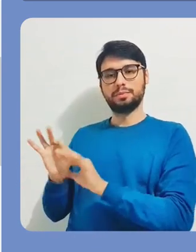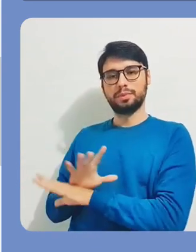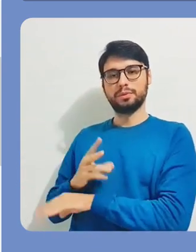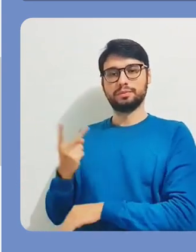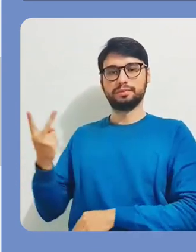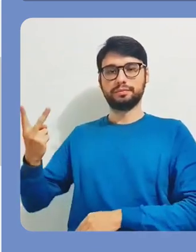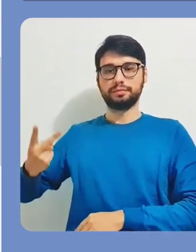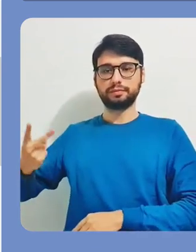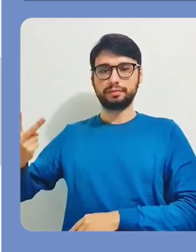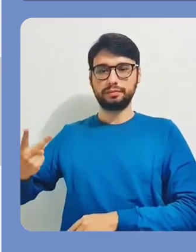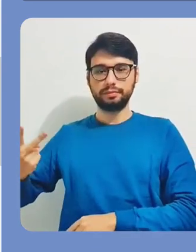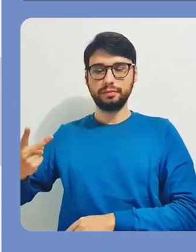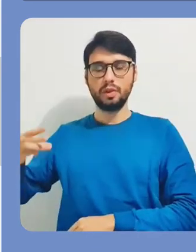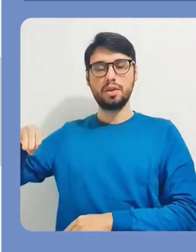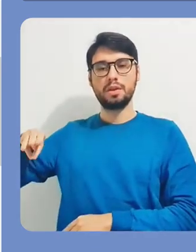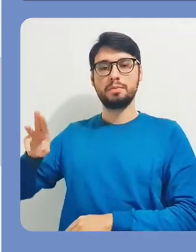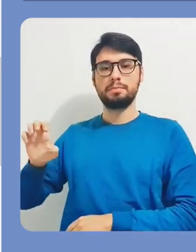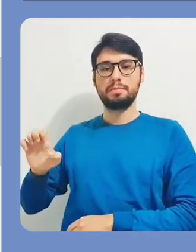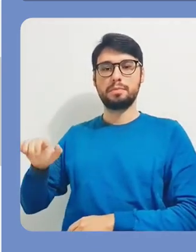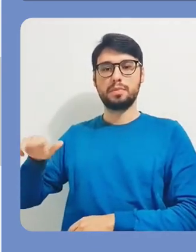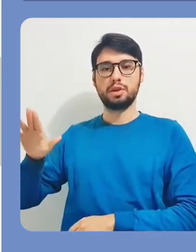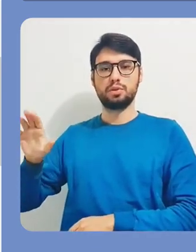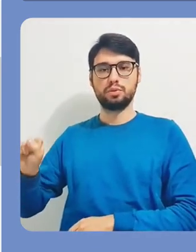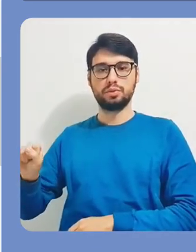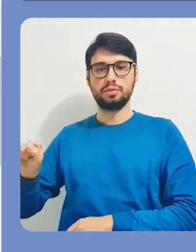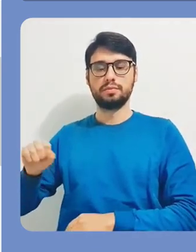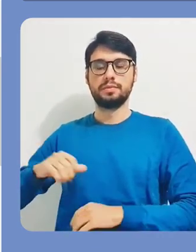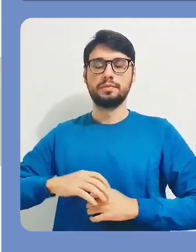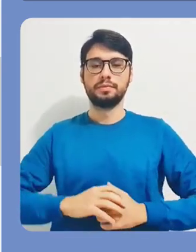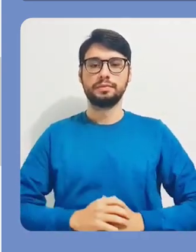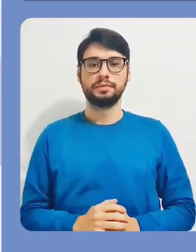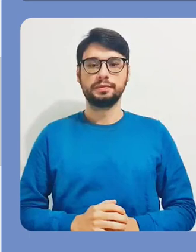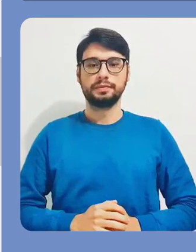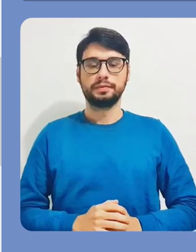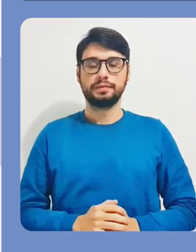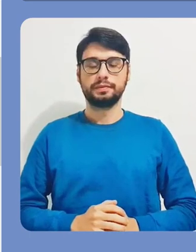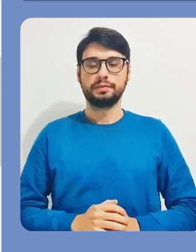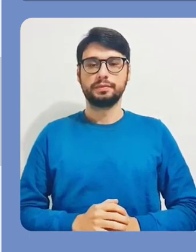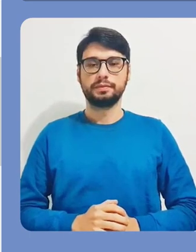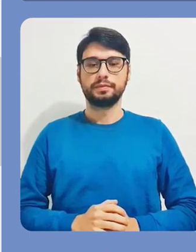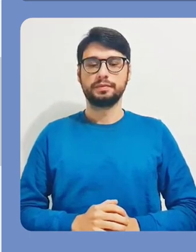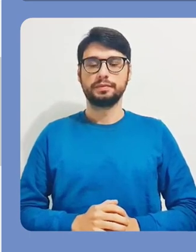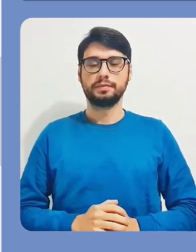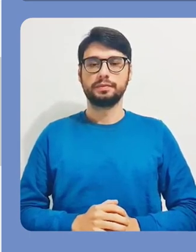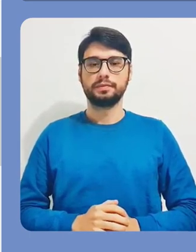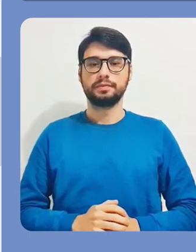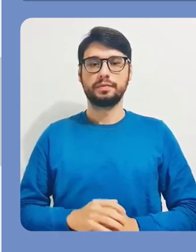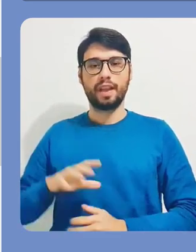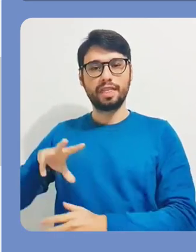as informações, o menu de informações, as categorias de informações com palestrantes,